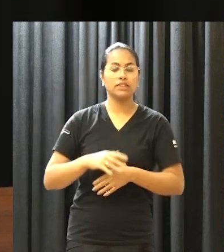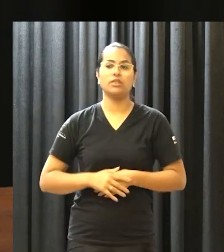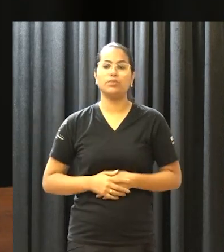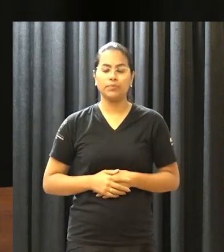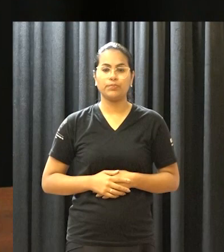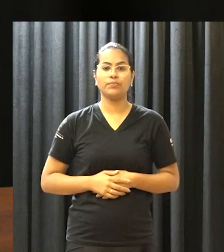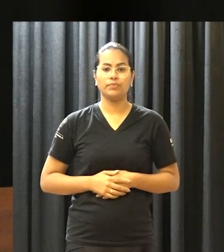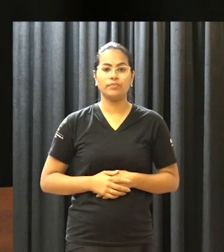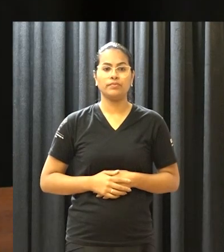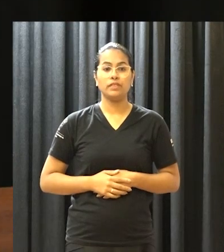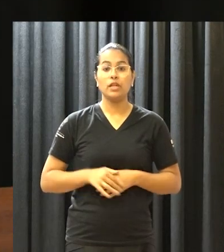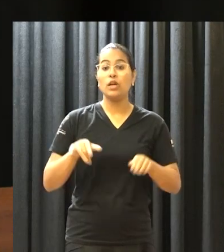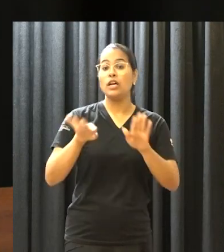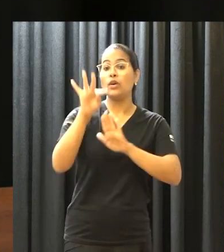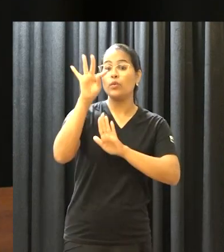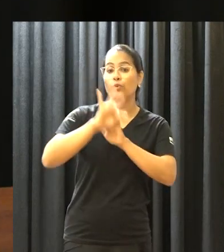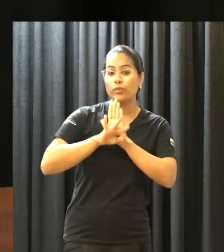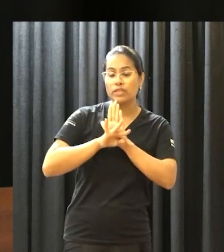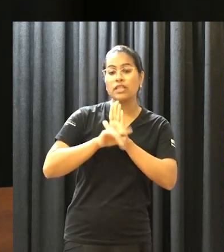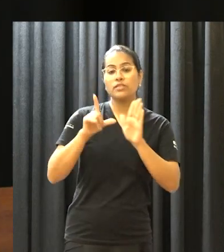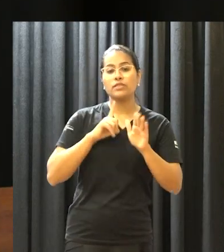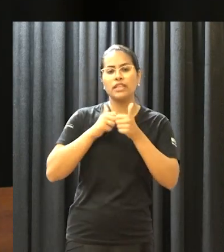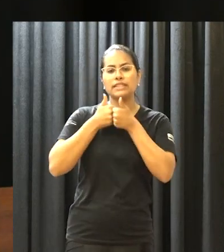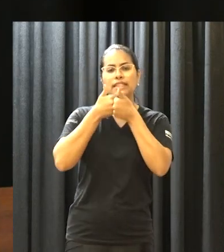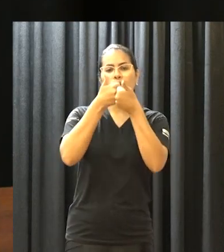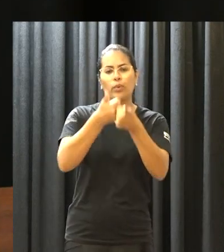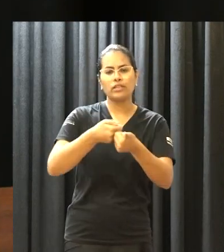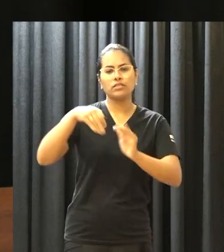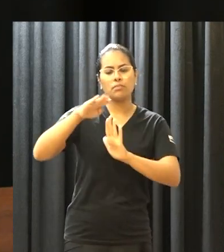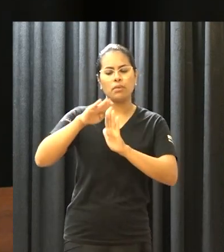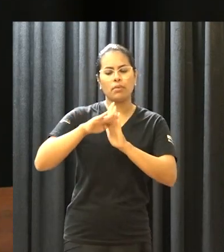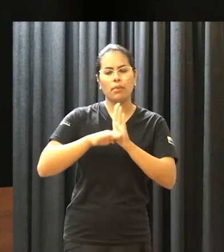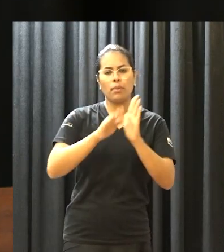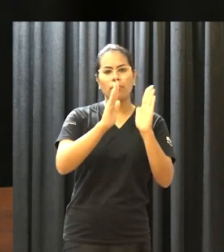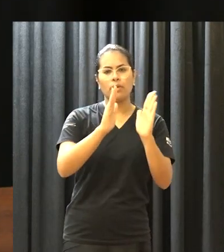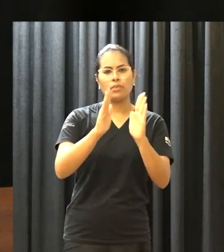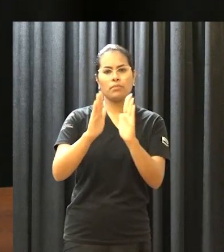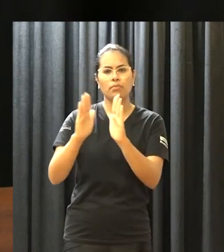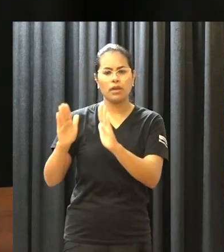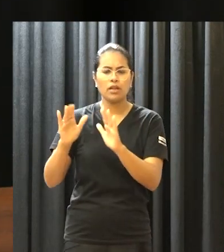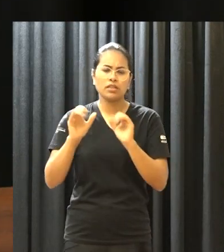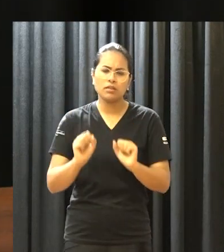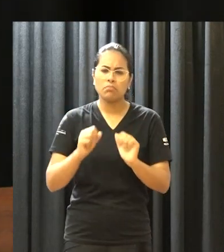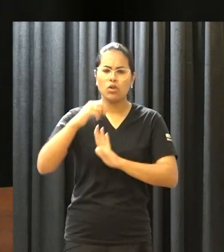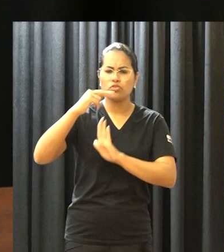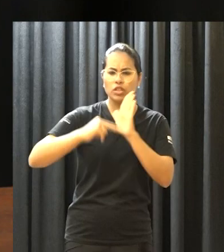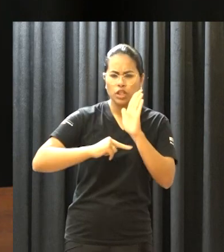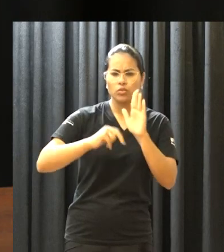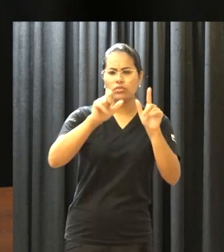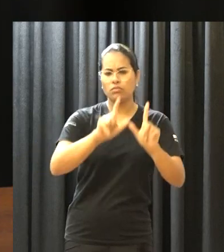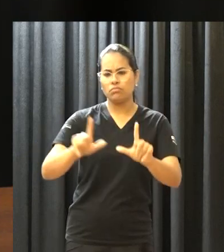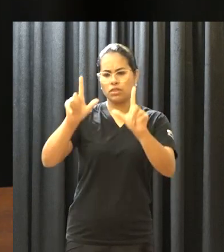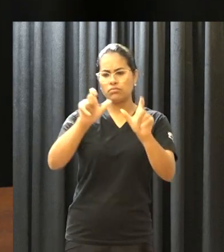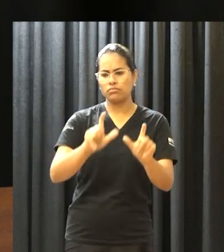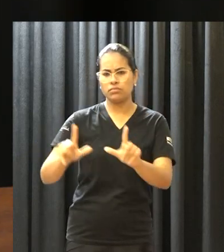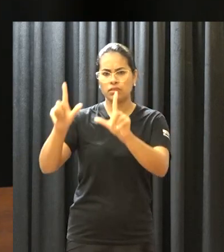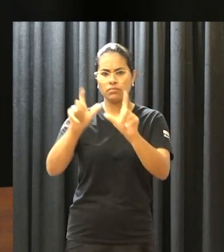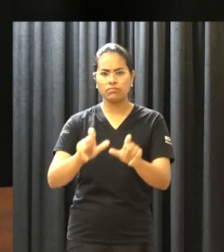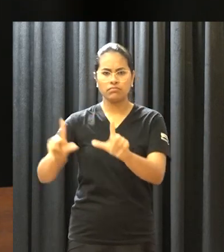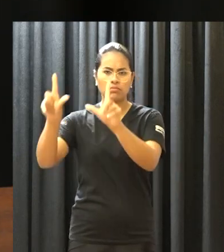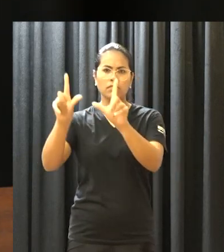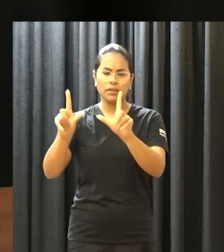de textos, como eu disse, são organizados sequencialmente, de modo que possam ser lidos em ordem pelos programas de leitura de tela. E